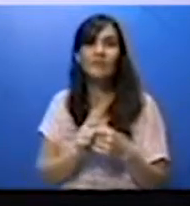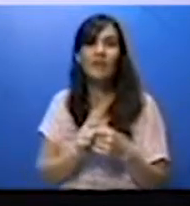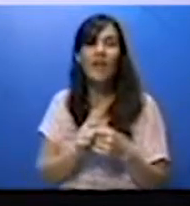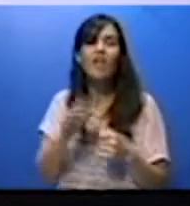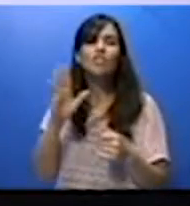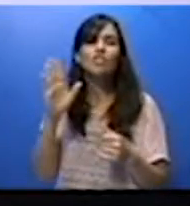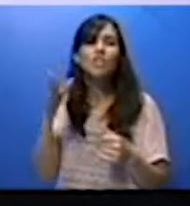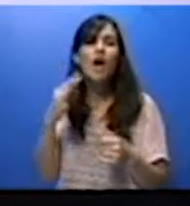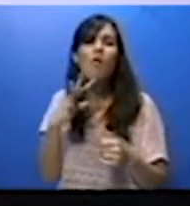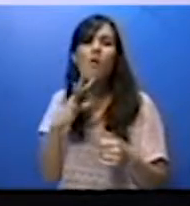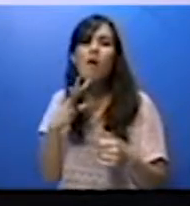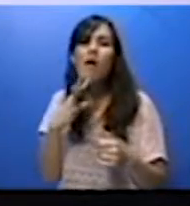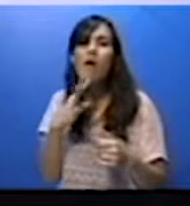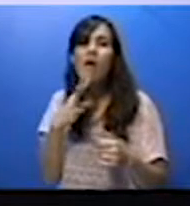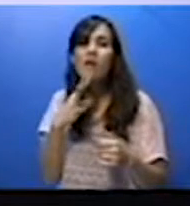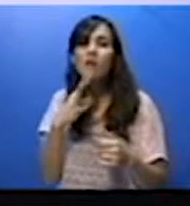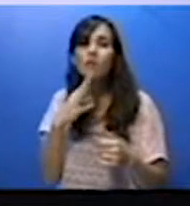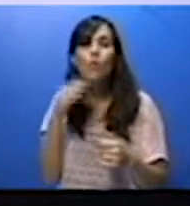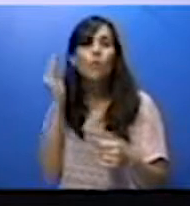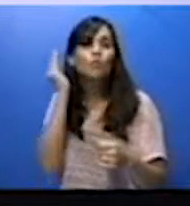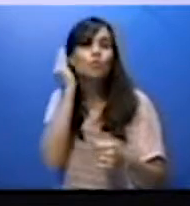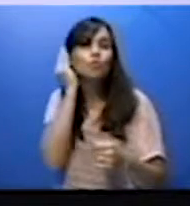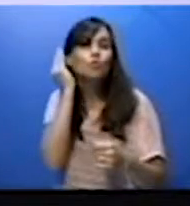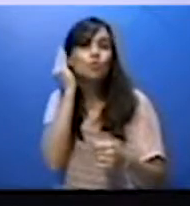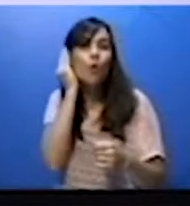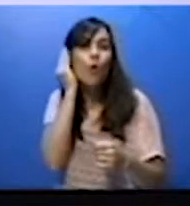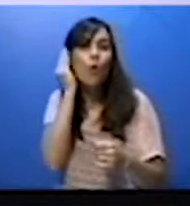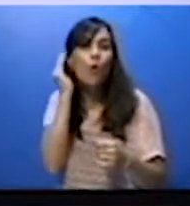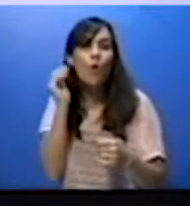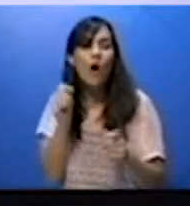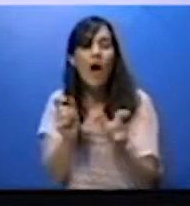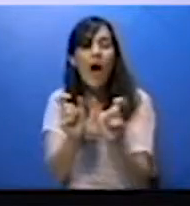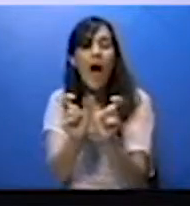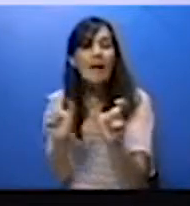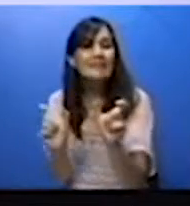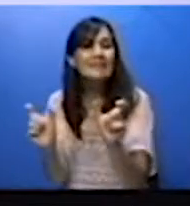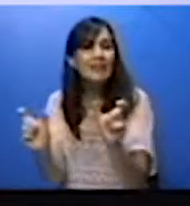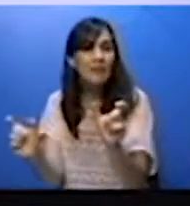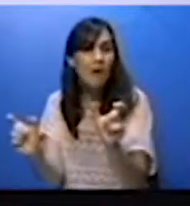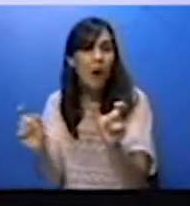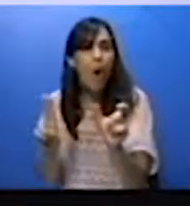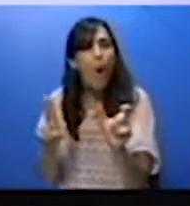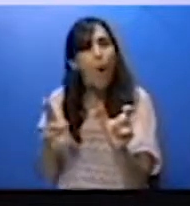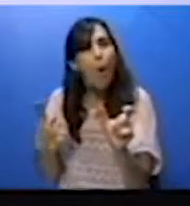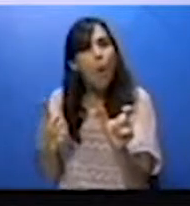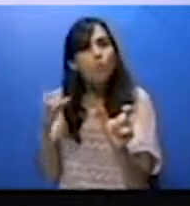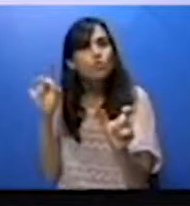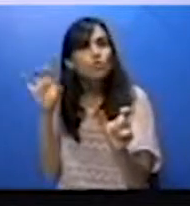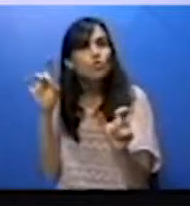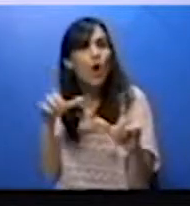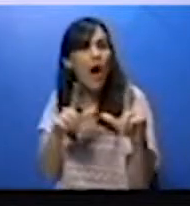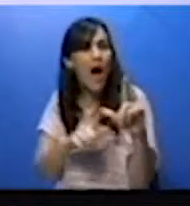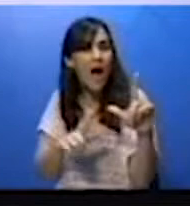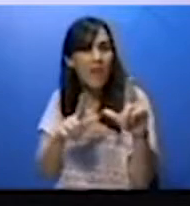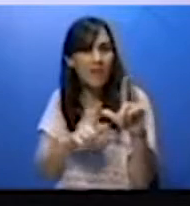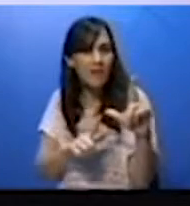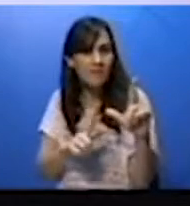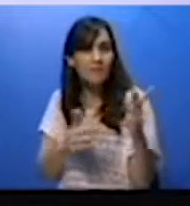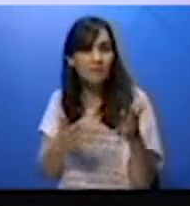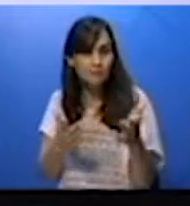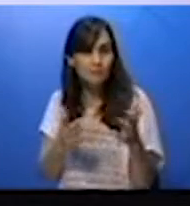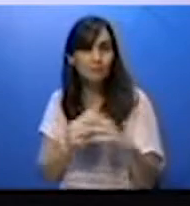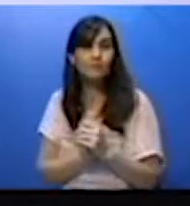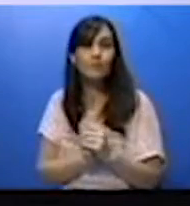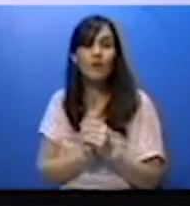da sílaba só de algumas letrinhas ou só das vogais a maioria das vezes como eles estão no segundo ano